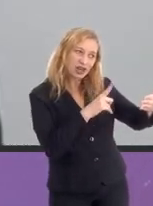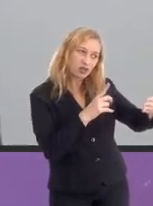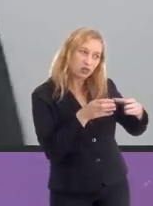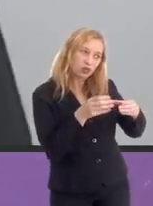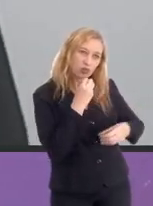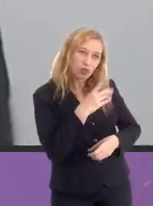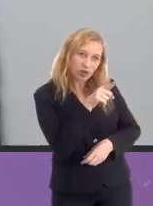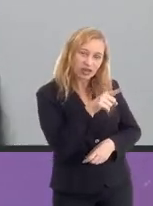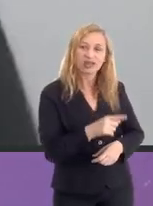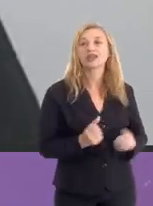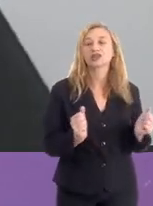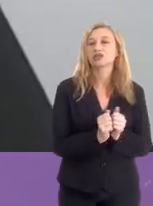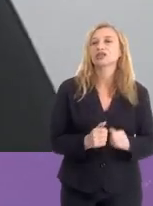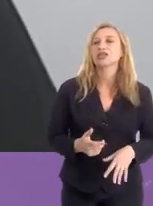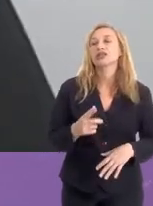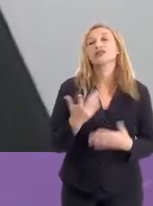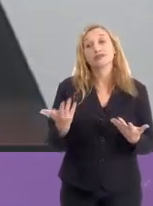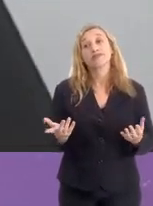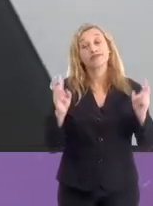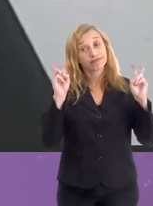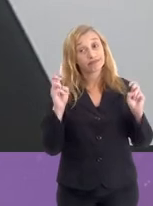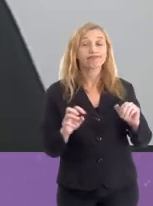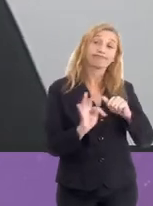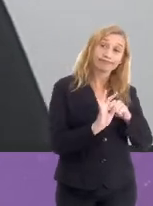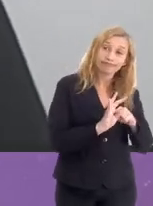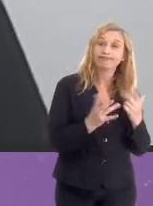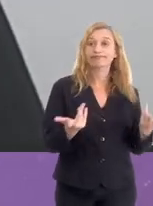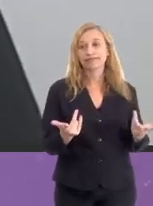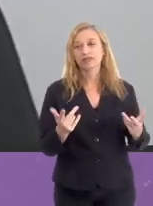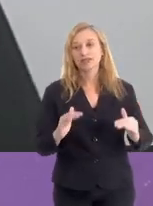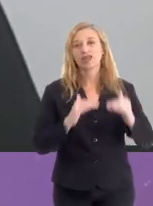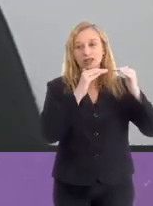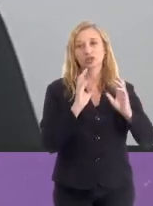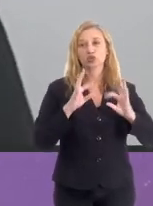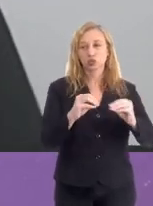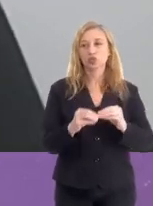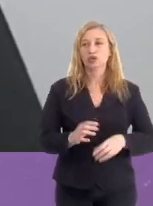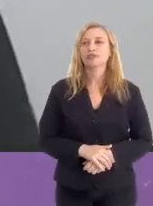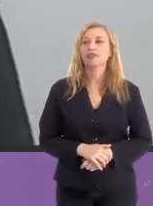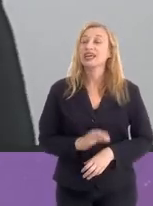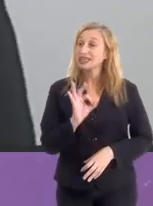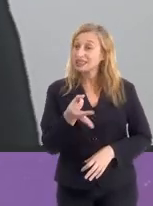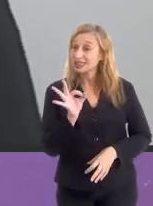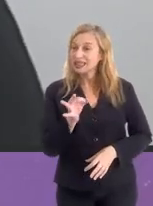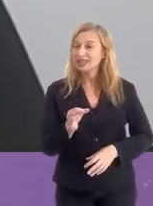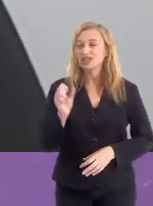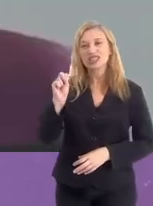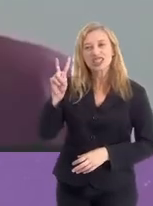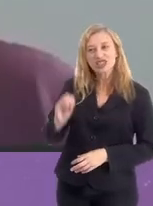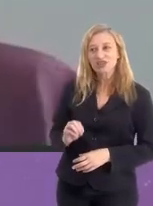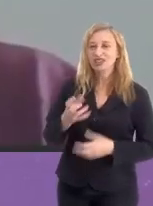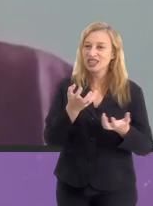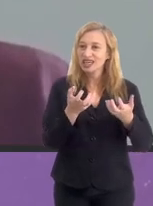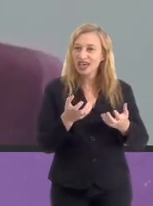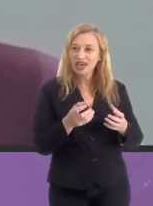aqui Um clássico em vez desse jogo né mas enfim são questões técnicas e essas questões técnicas estão acima de tudo o